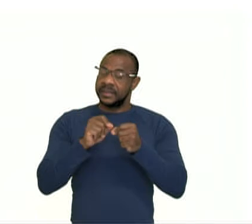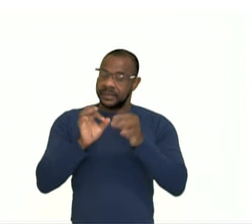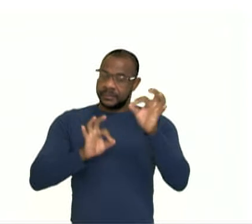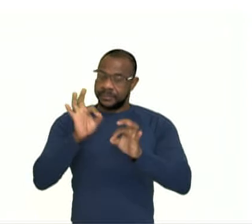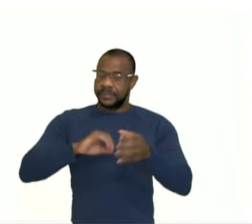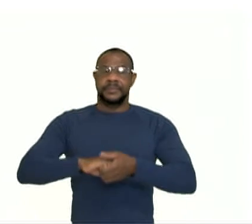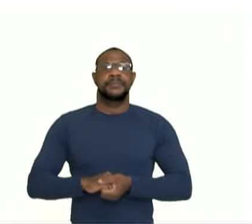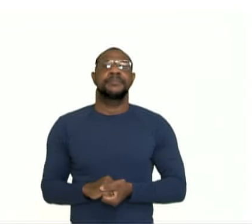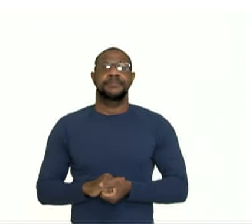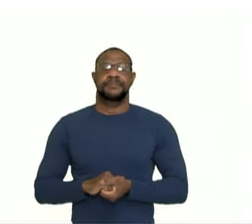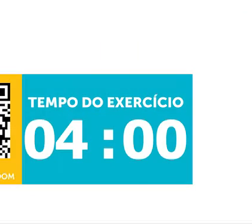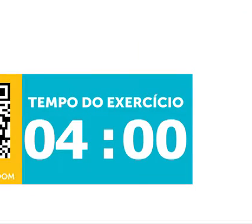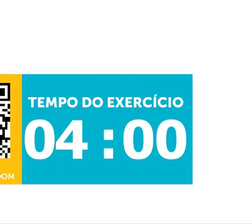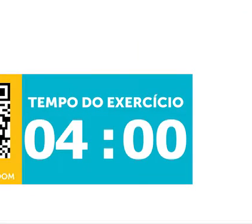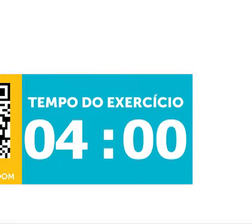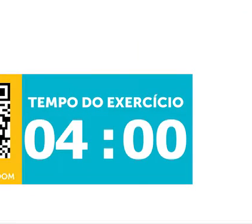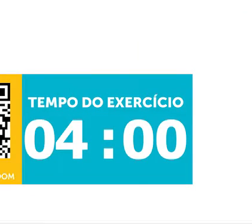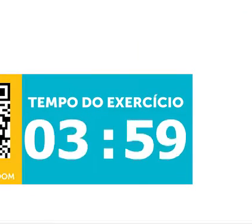nossa matéria.